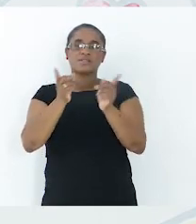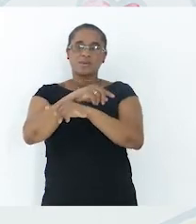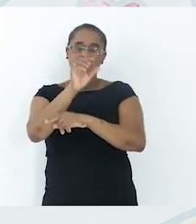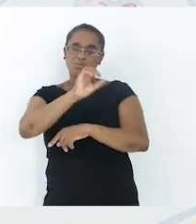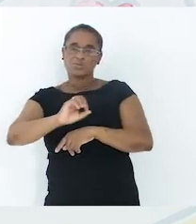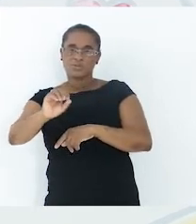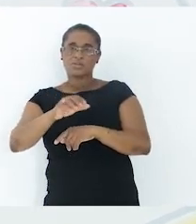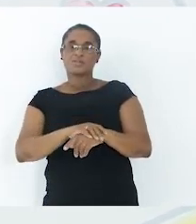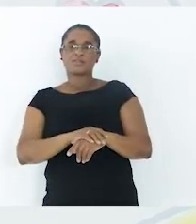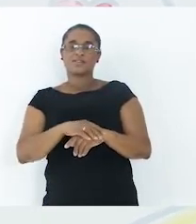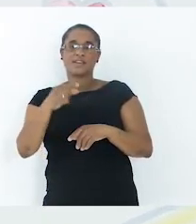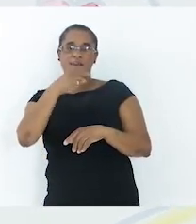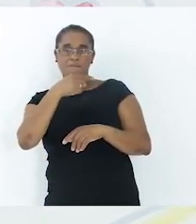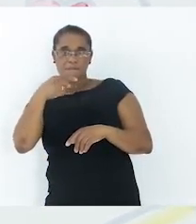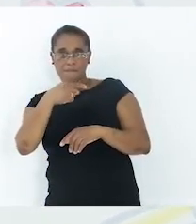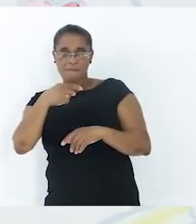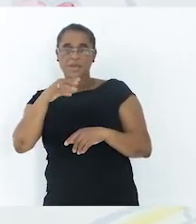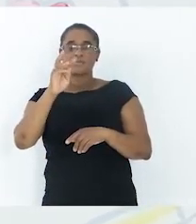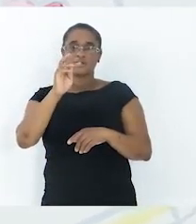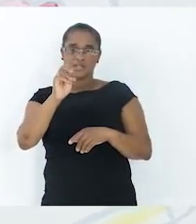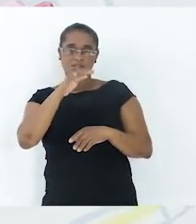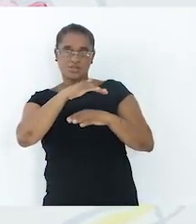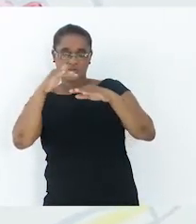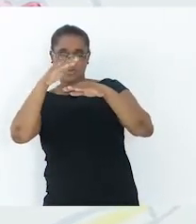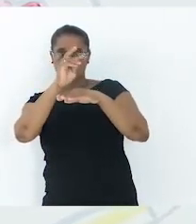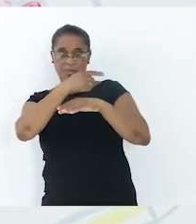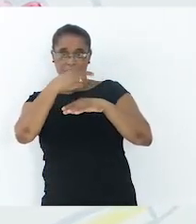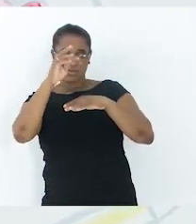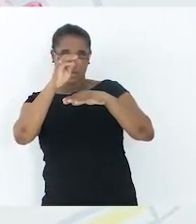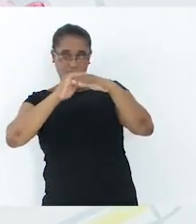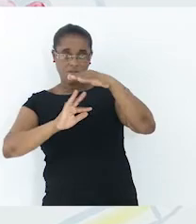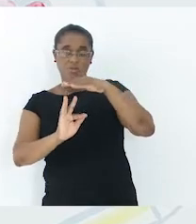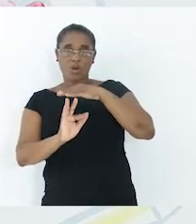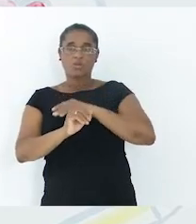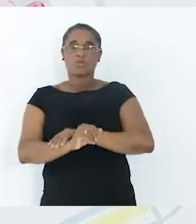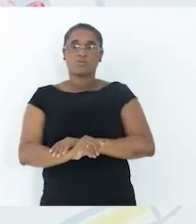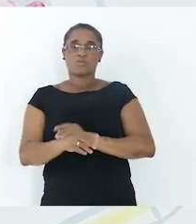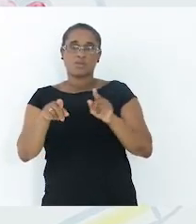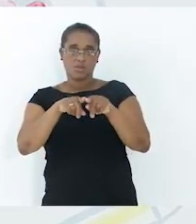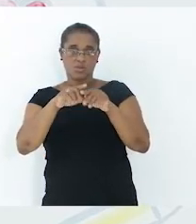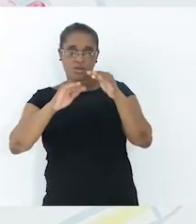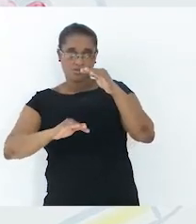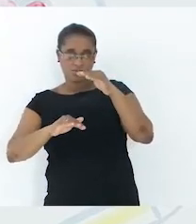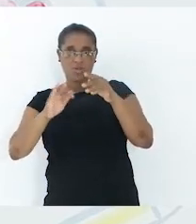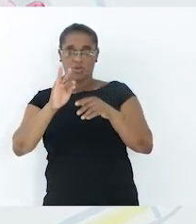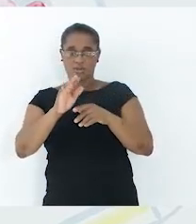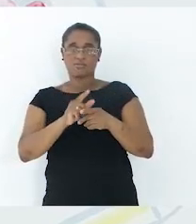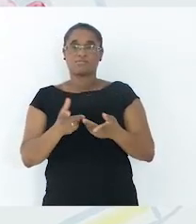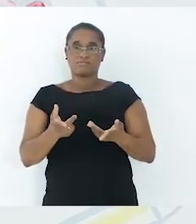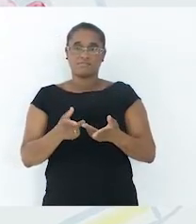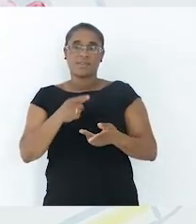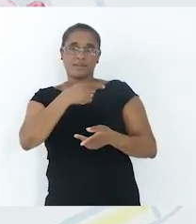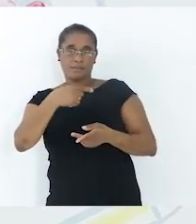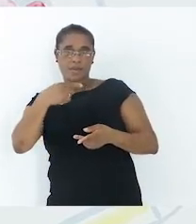simétrico, que é menos 3 sobre 4. Temos o mesmo denominador, menos 1